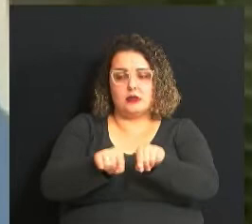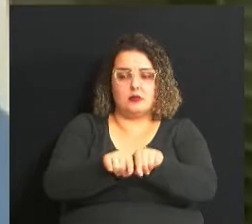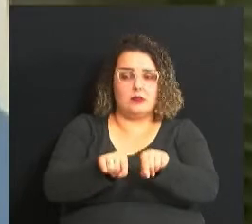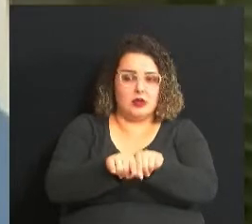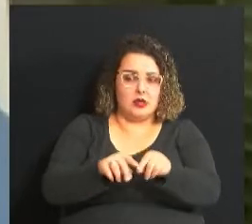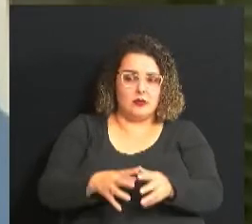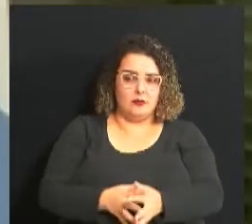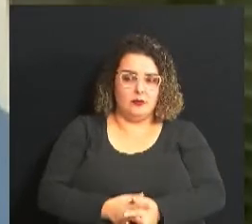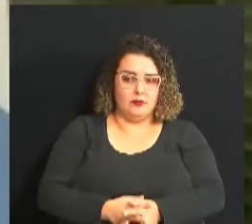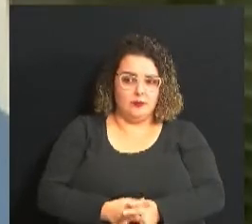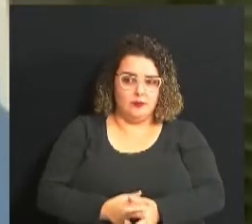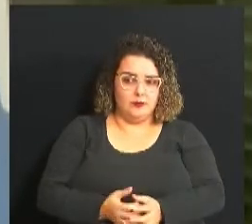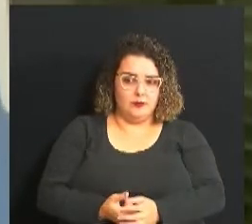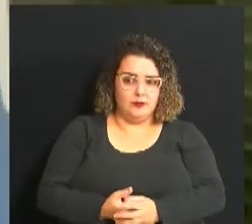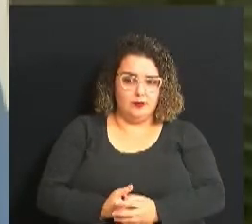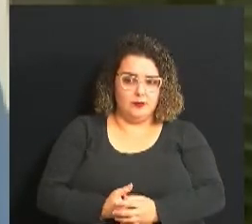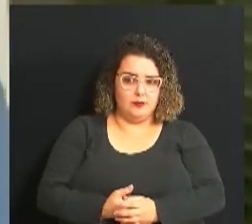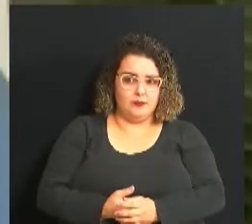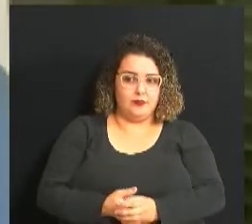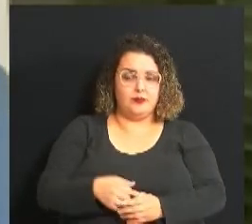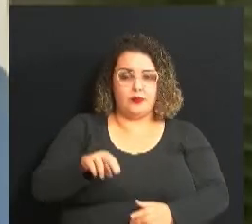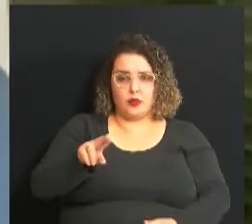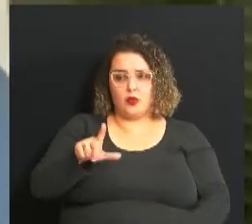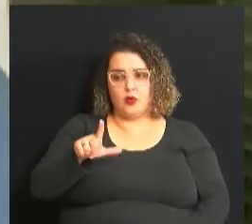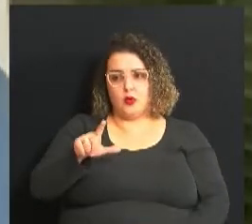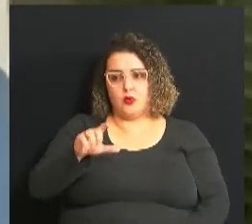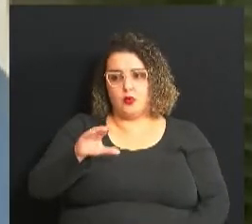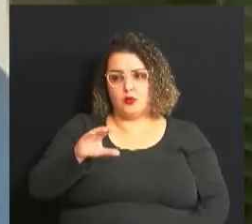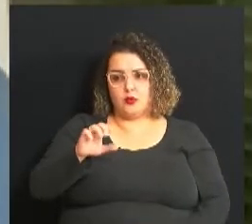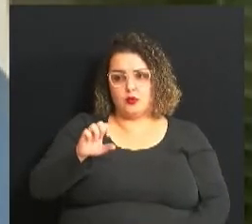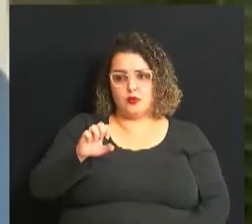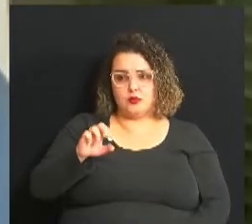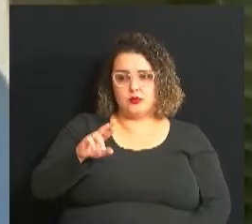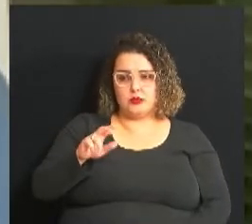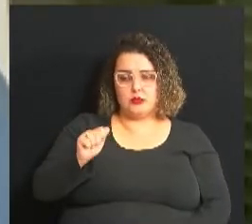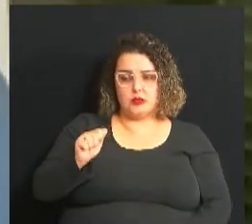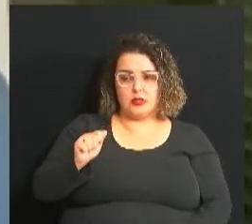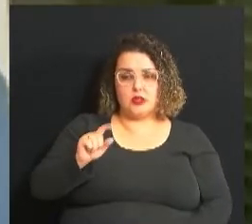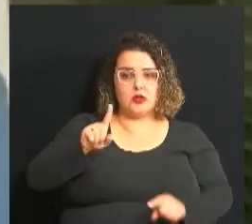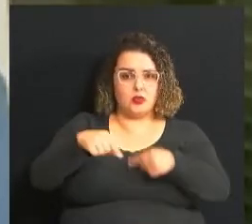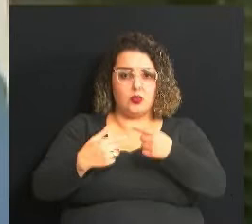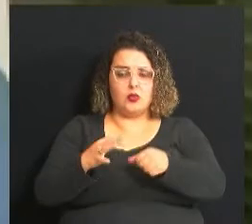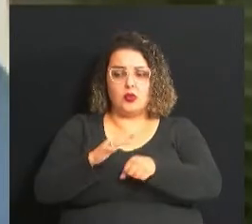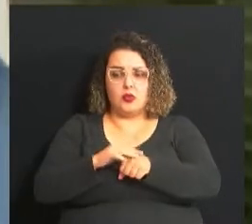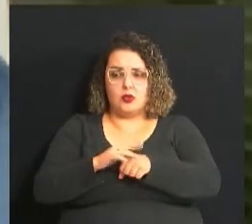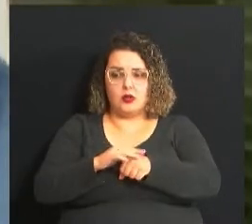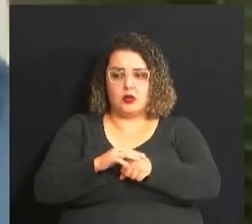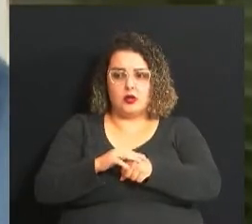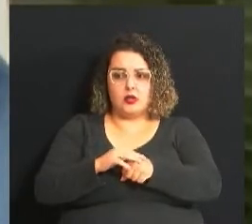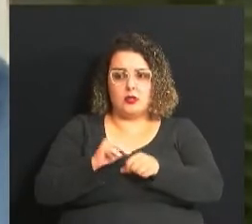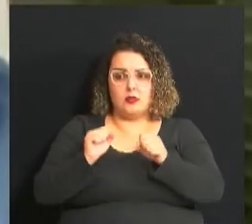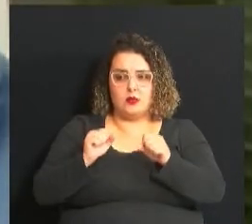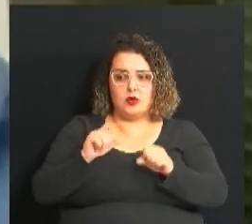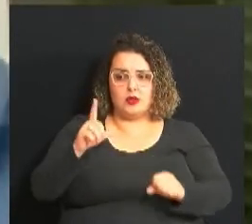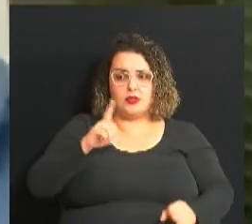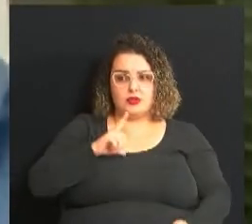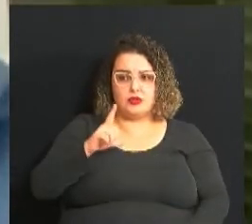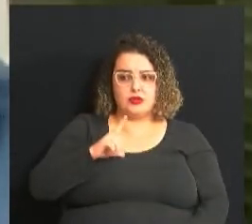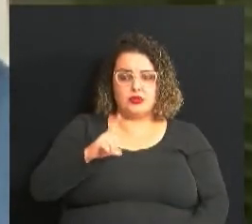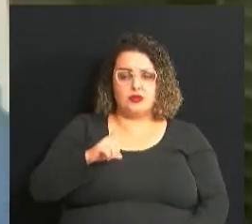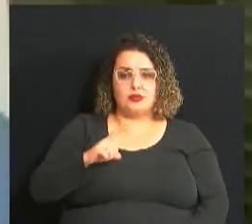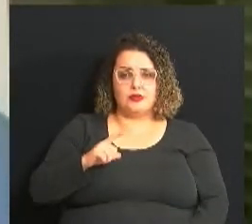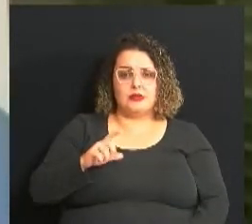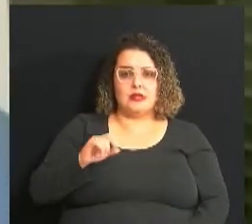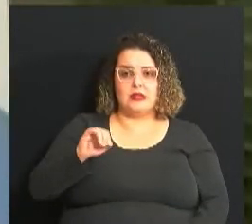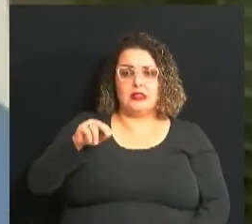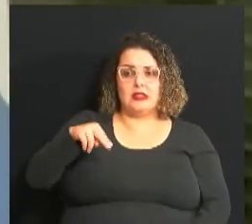como úlceras também no pênis. E aparecem outras doenças que podem ter, por exemplo, ínguas inguinais.